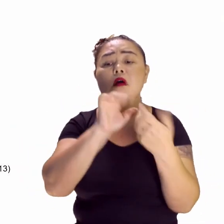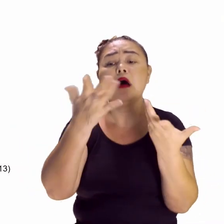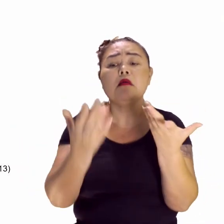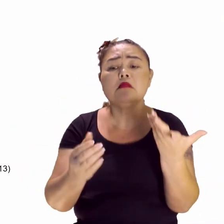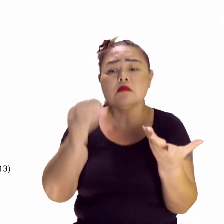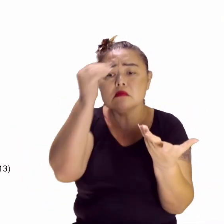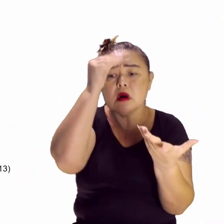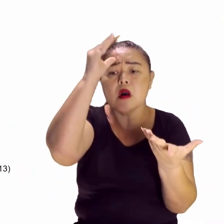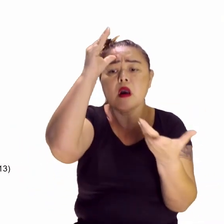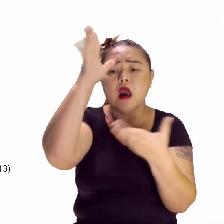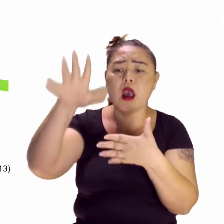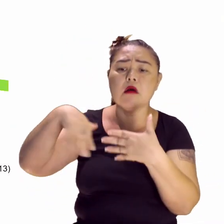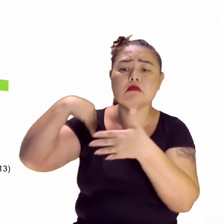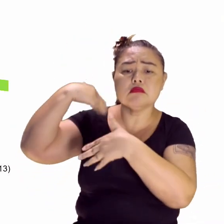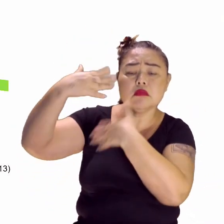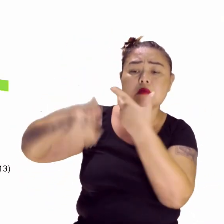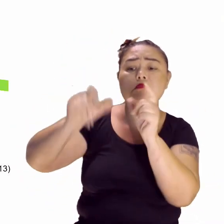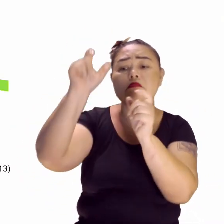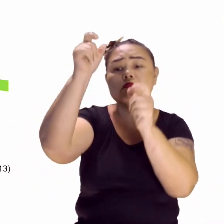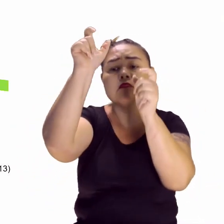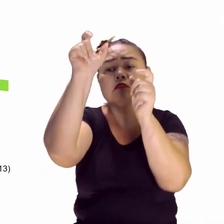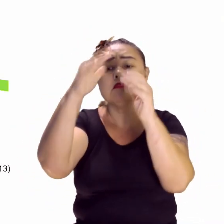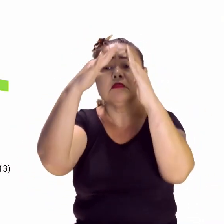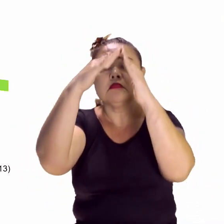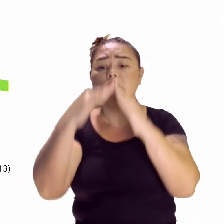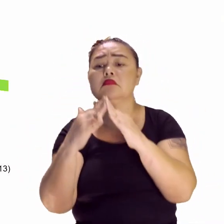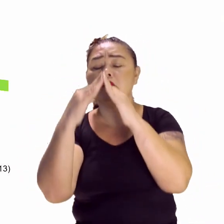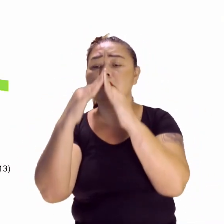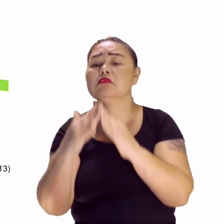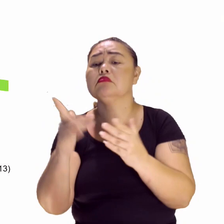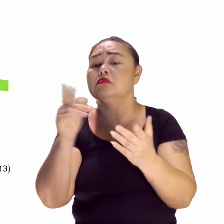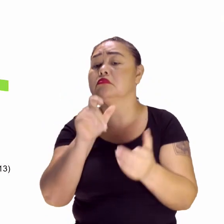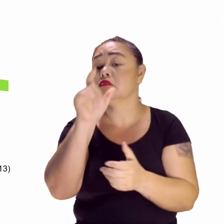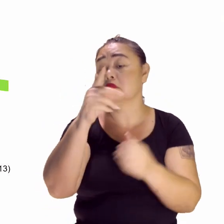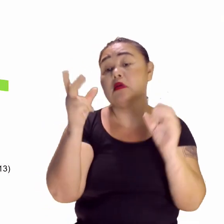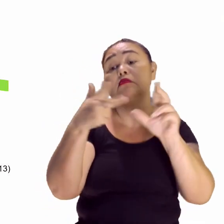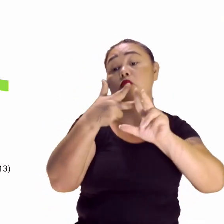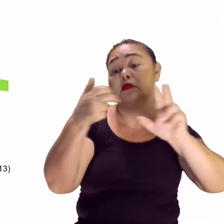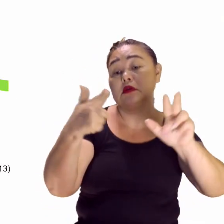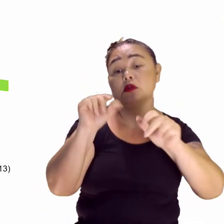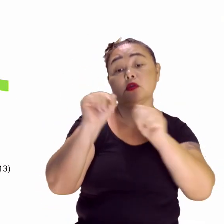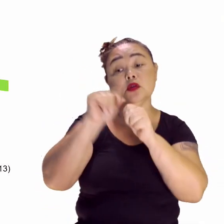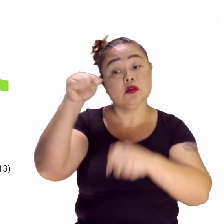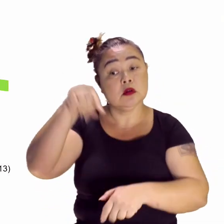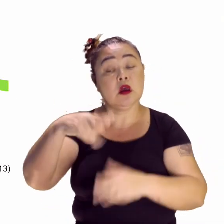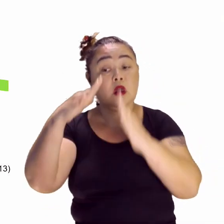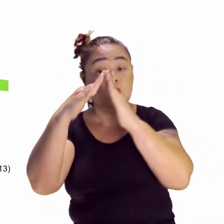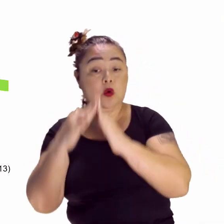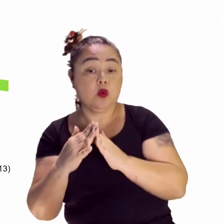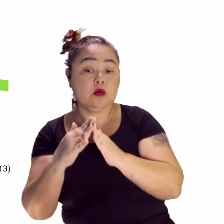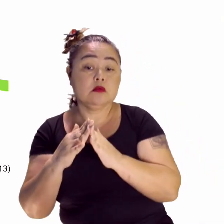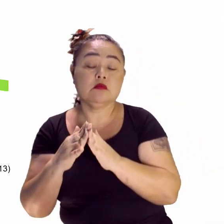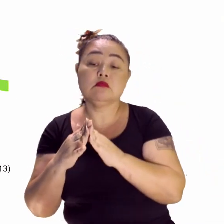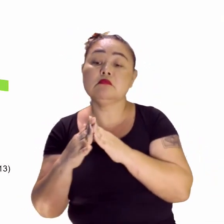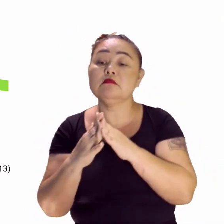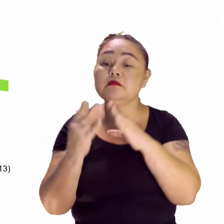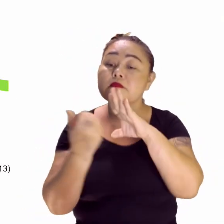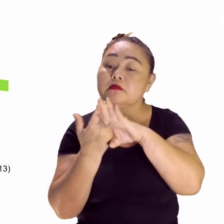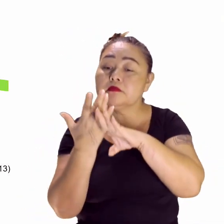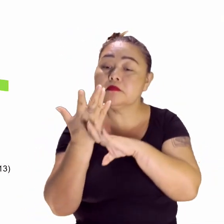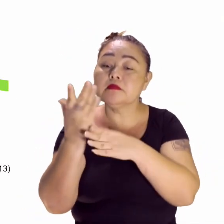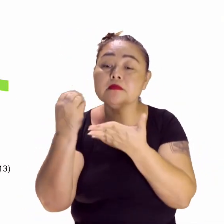milenares dos habitantes aqui é isso dos indígenas sobre as plantas medicinais